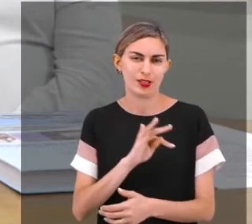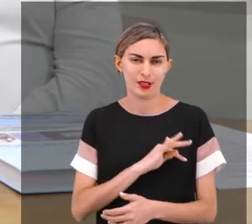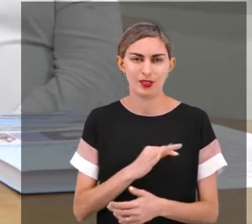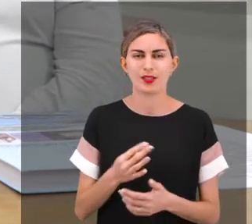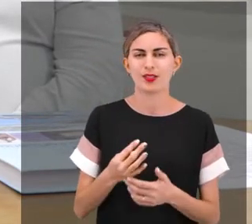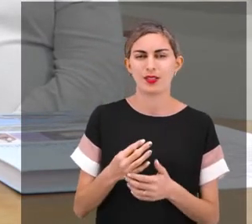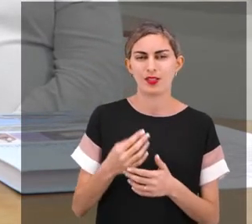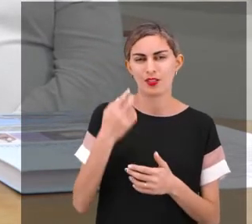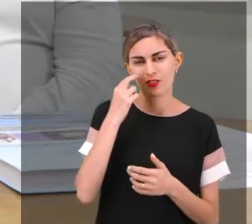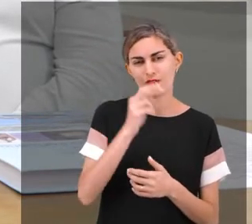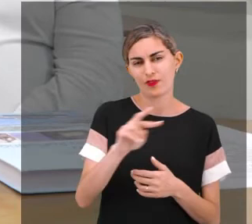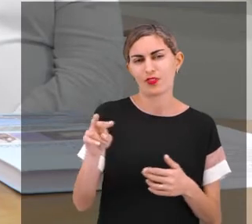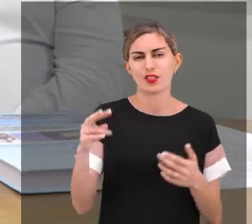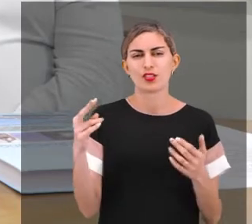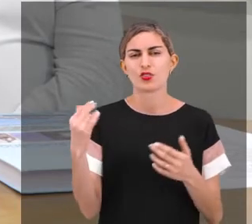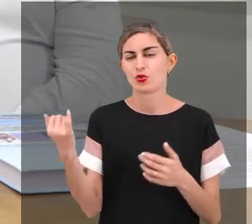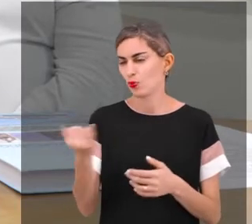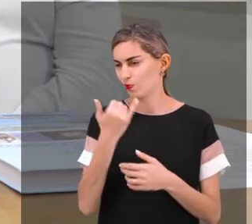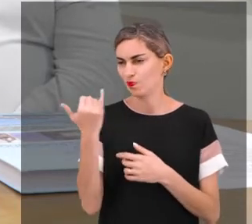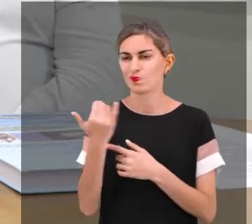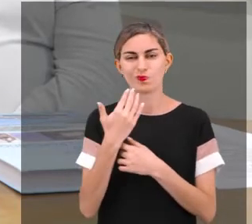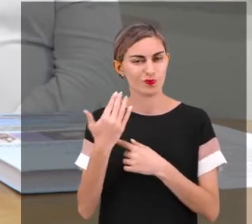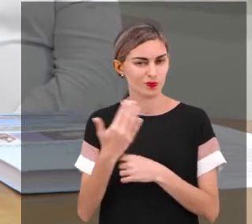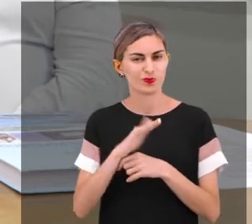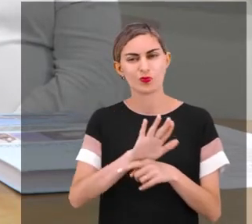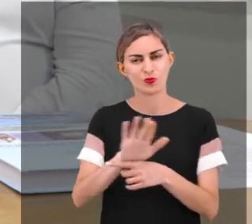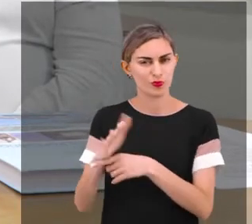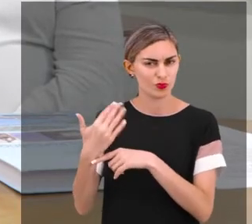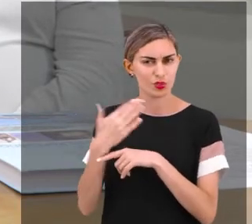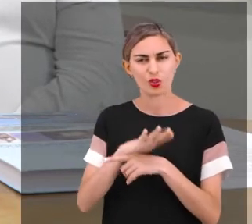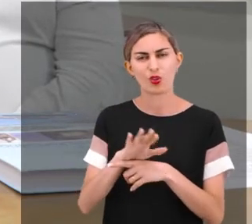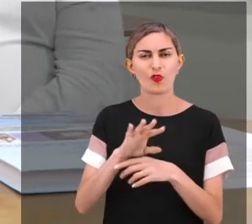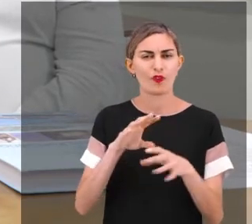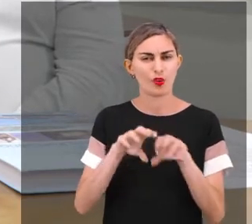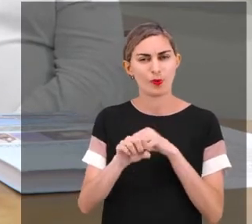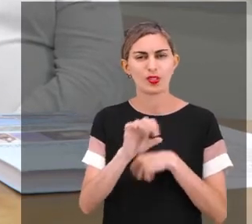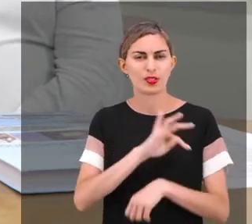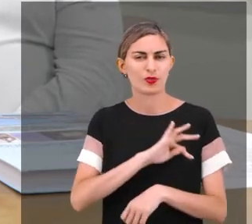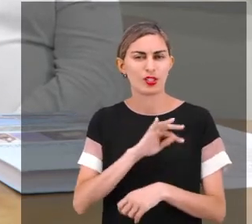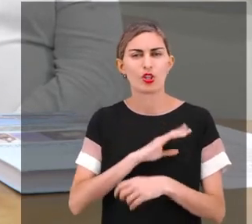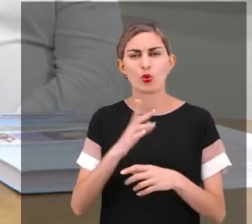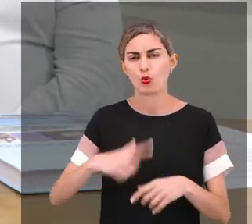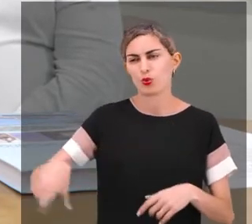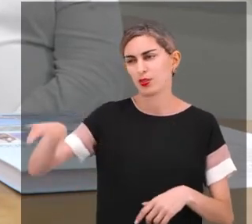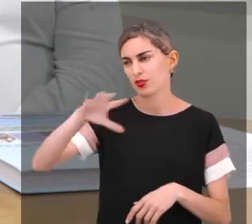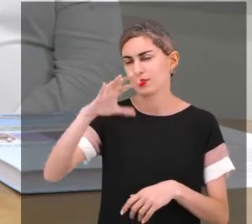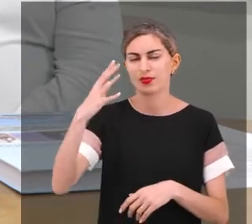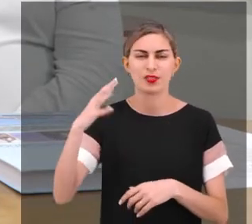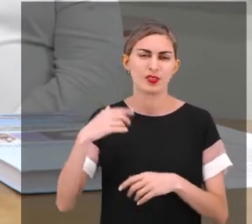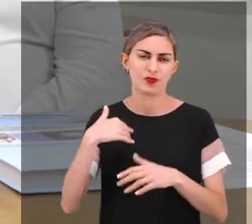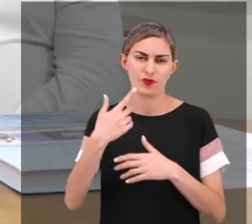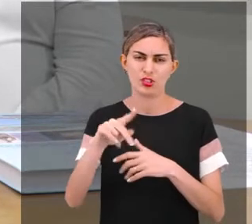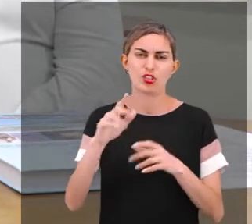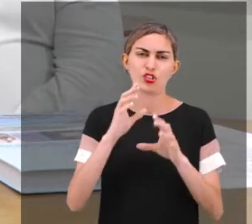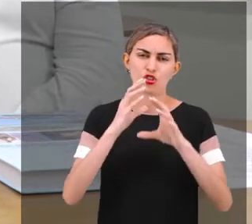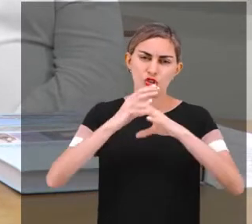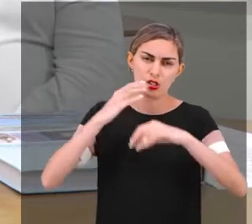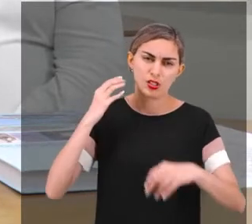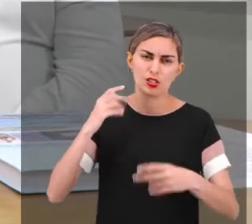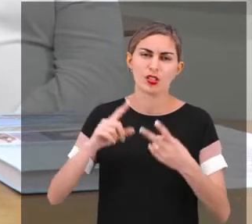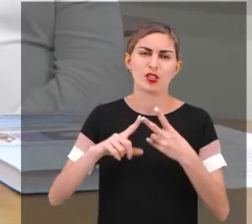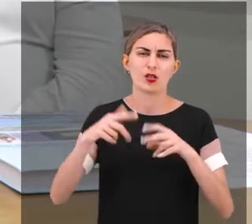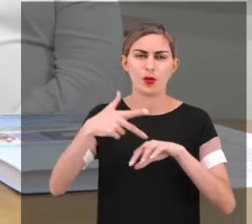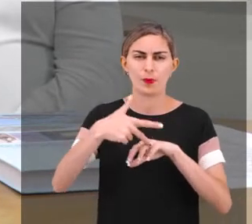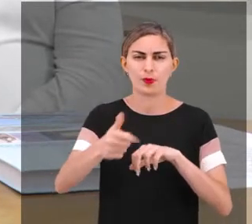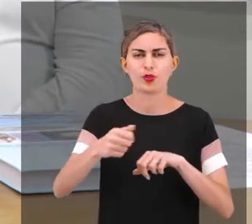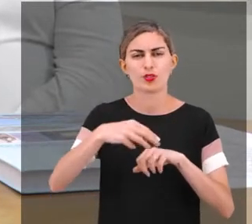uma formação técnica também e vejo a contribuição da formação técnica para outras áreas que você queira galgar depois. Uma engenharia,